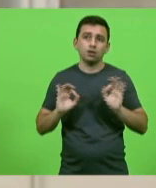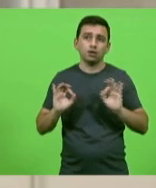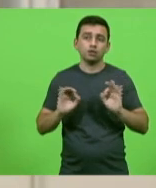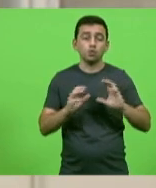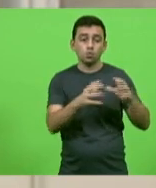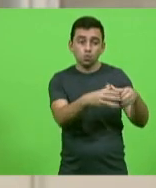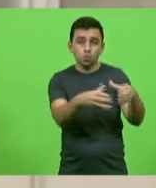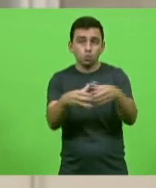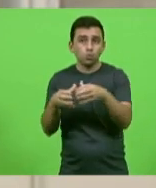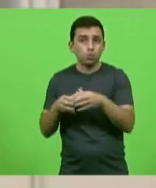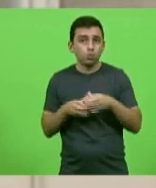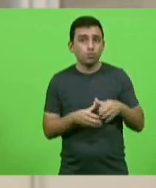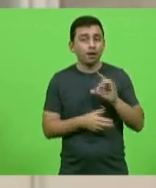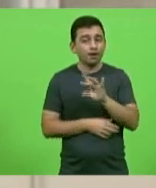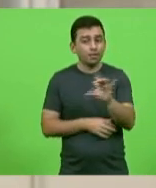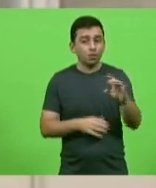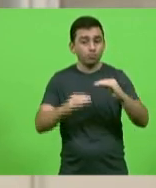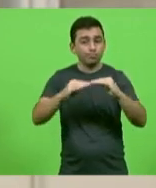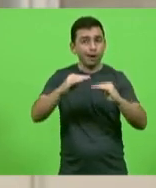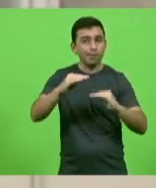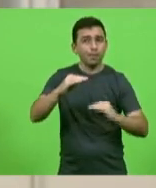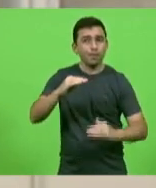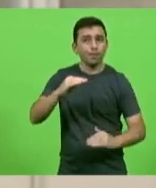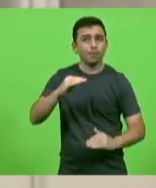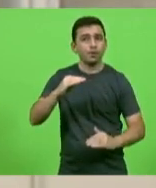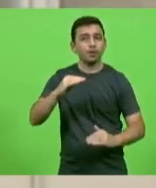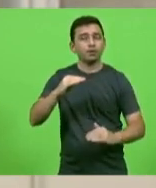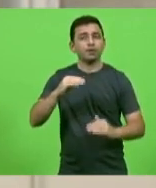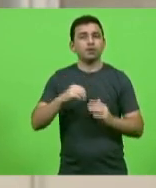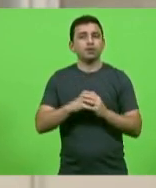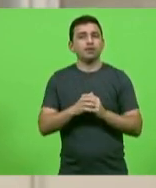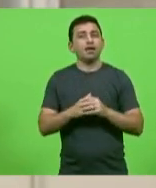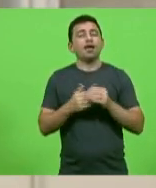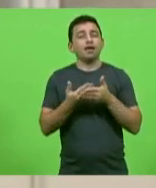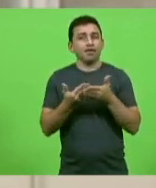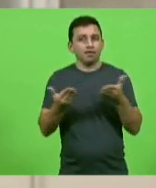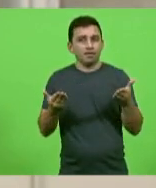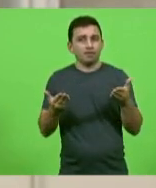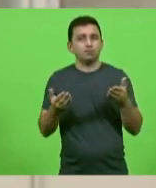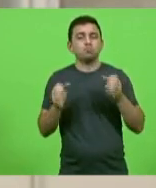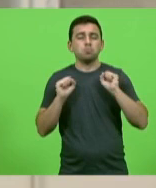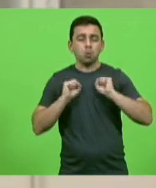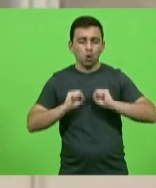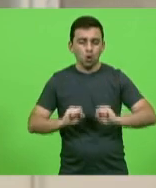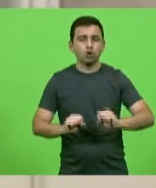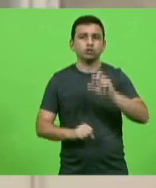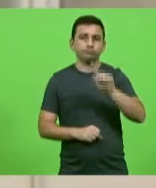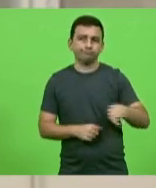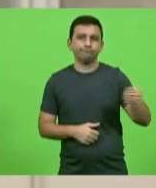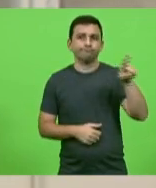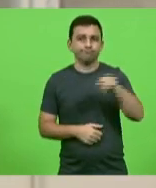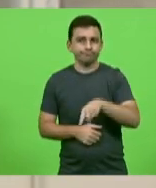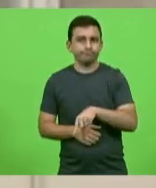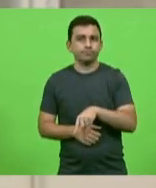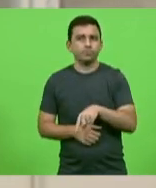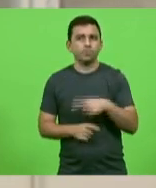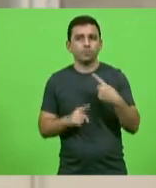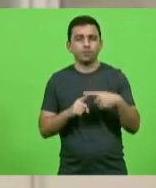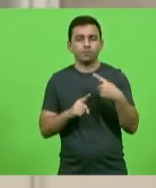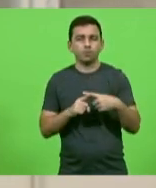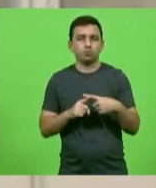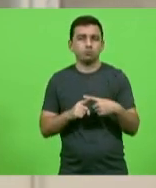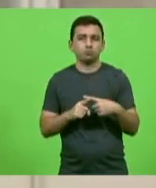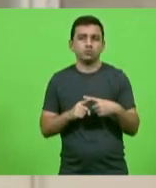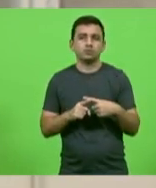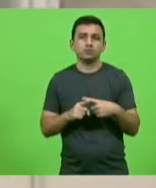e agentes públicos e hierarquicamente inferiores sendo cabível a sua revogação por motivo de